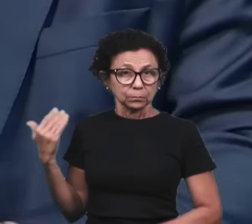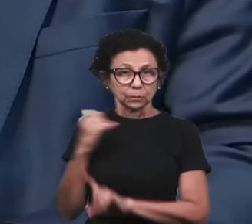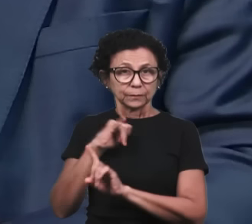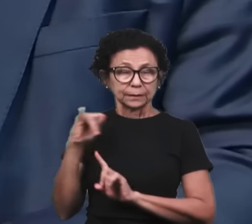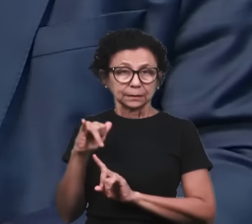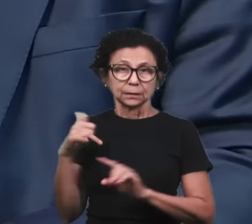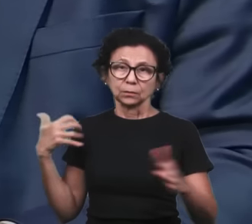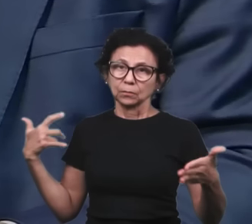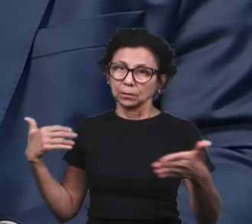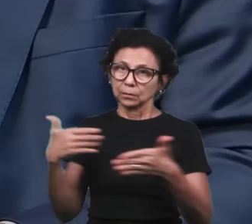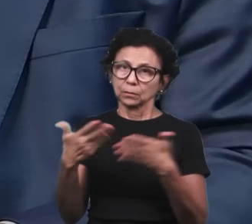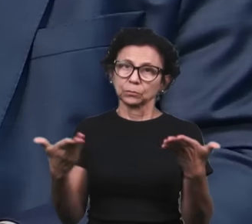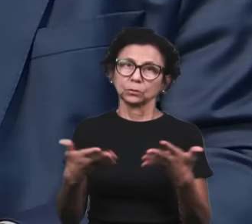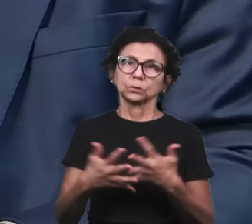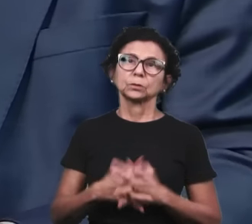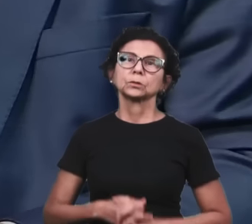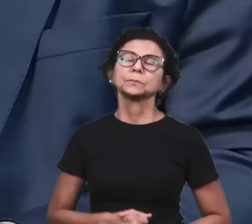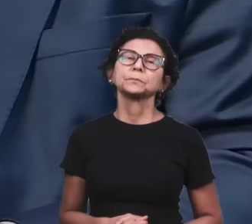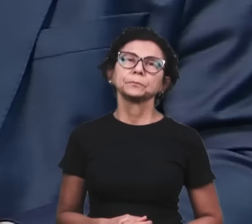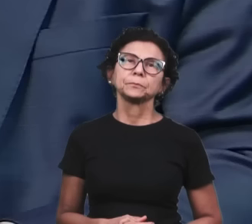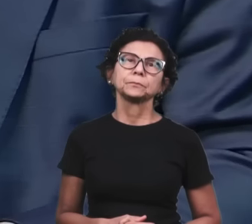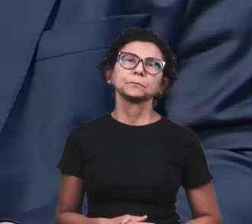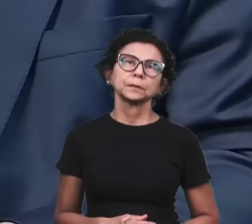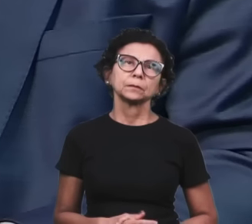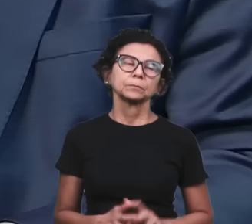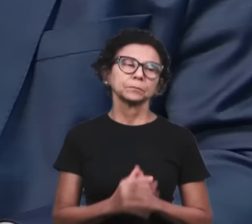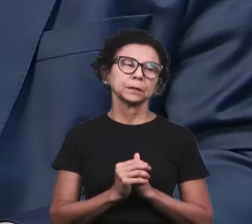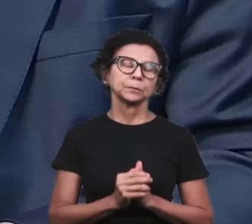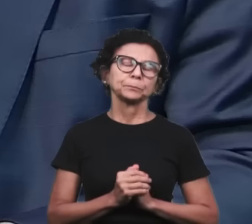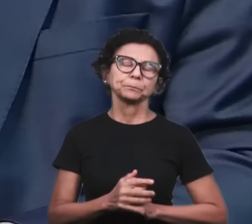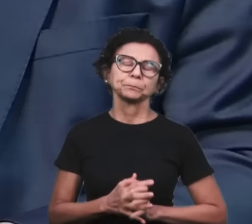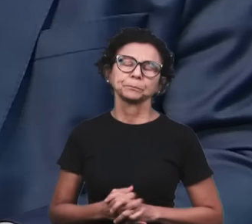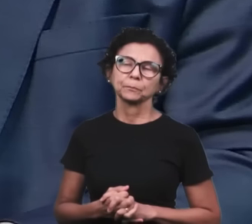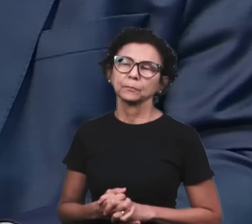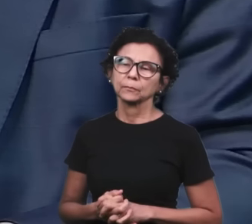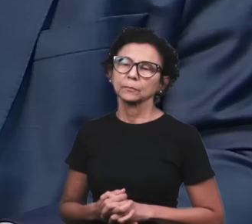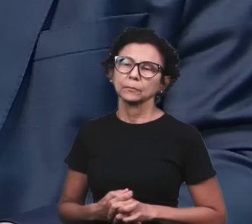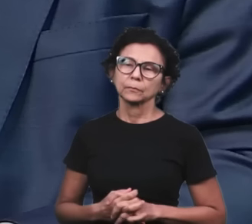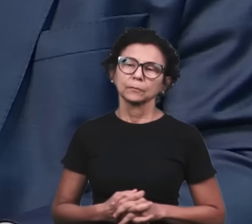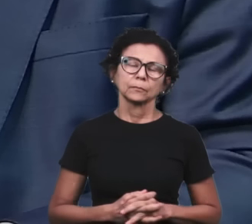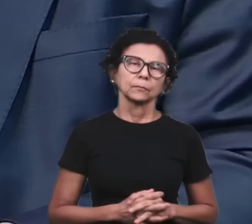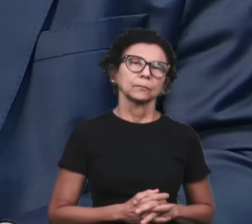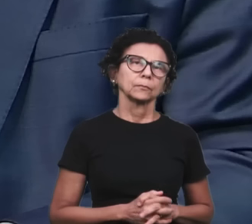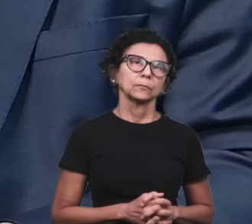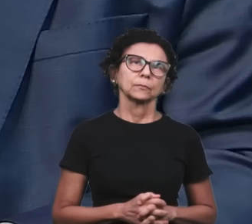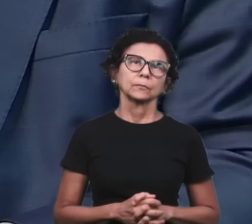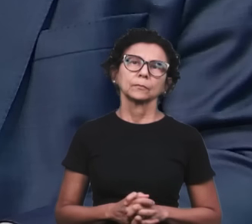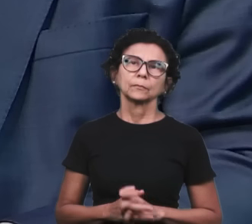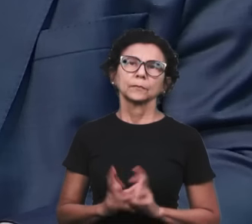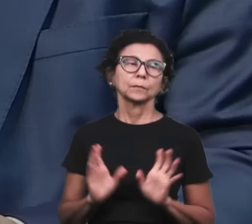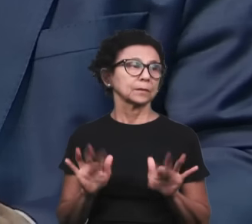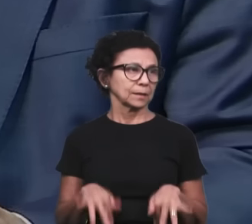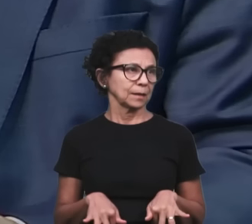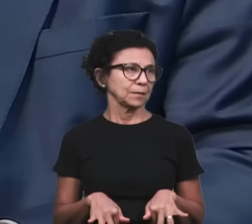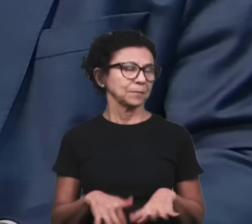que chegam até nós. Glória a Deus. Amém. Muito bem. E podemos encerrar,